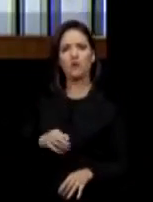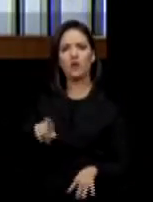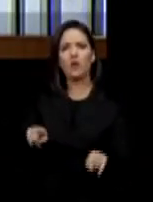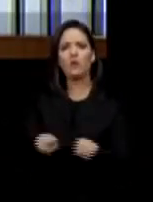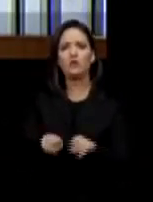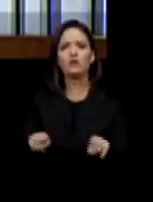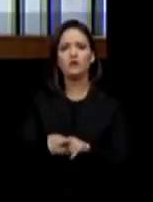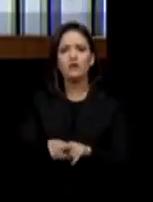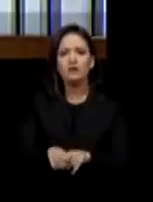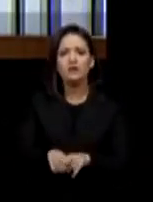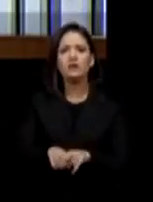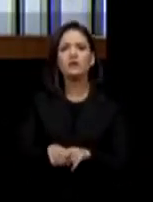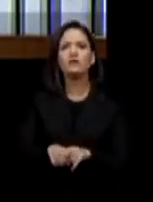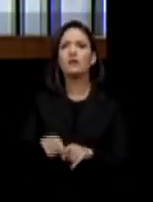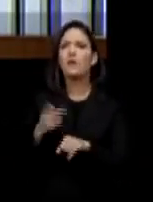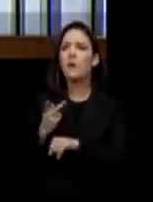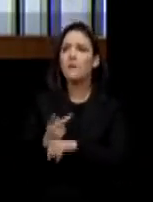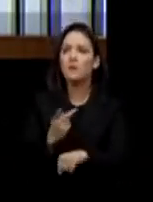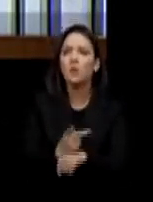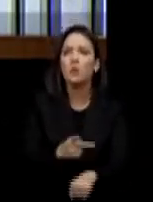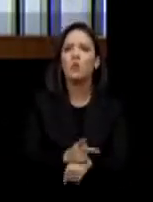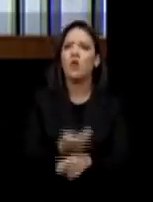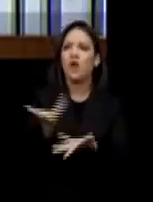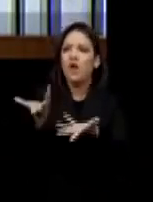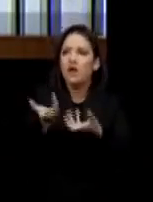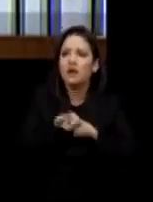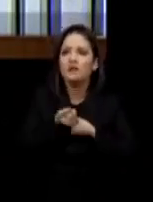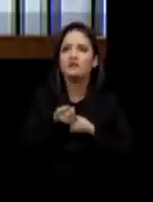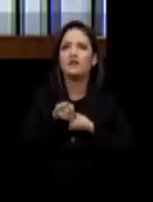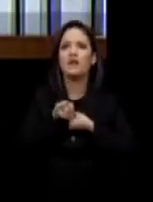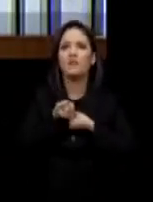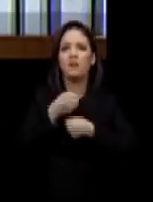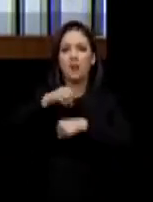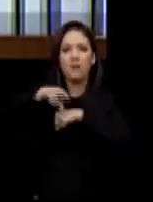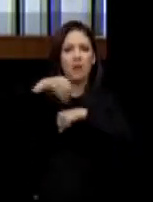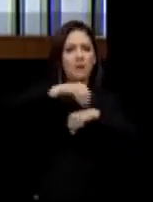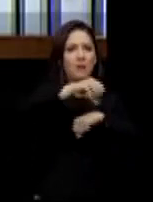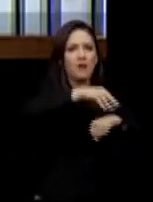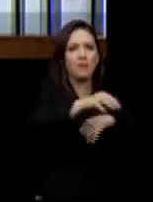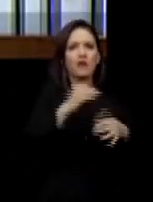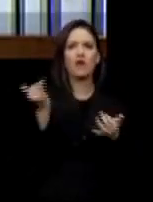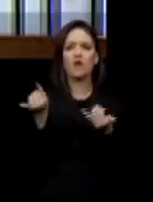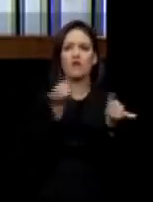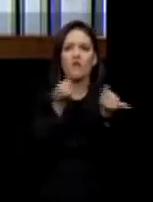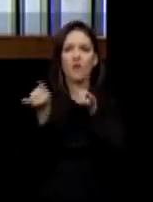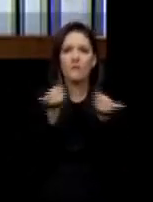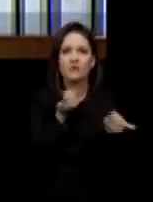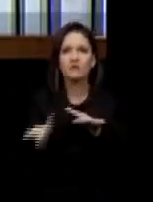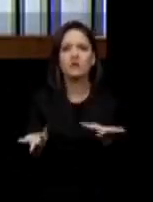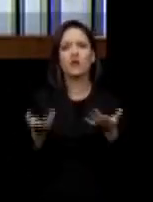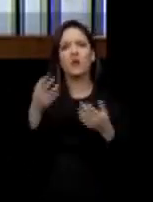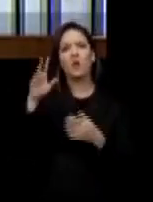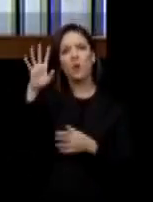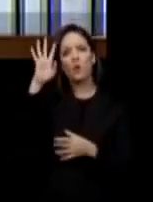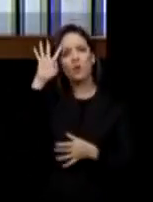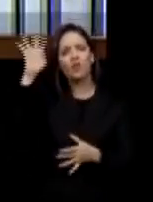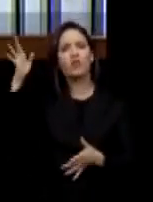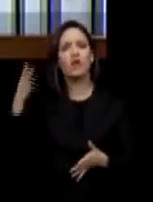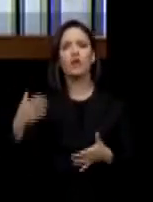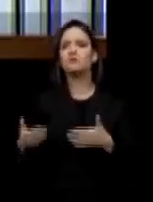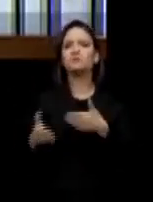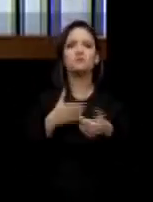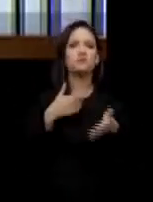e receber e transmitir informações e ideias por quaisquer meios